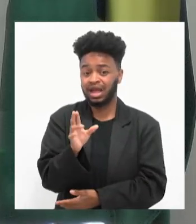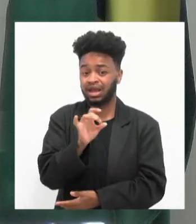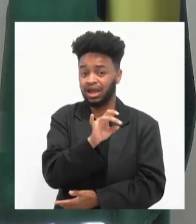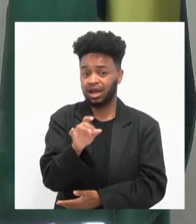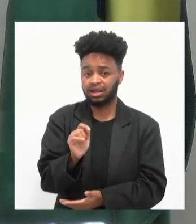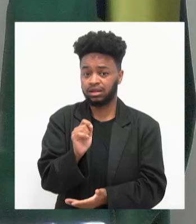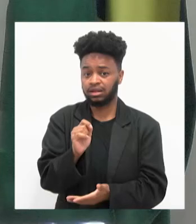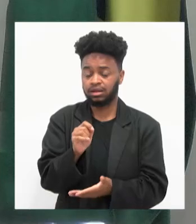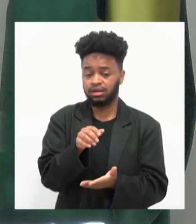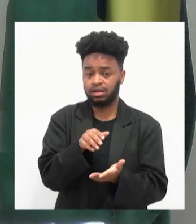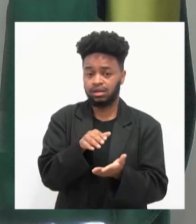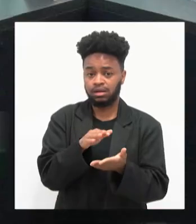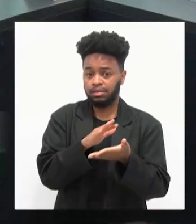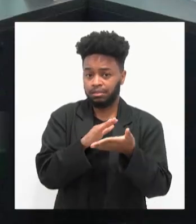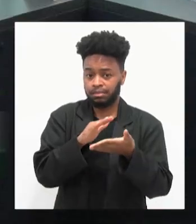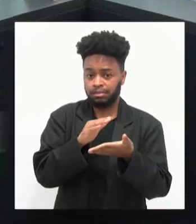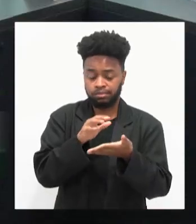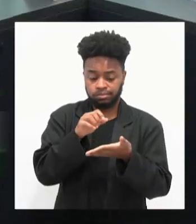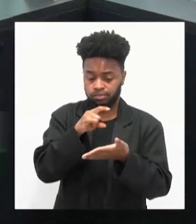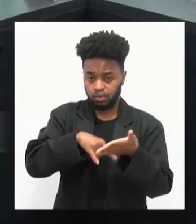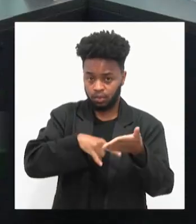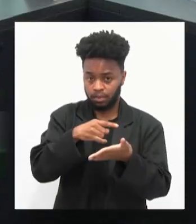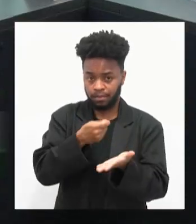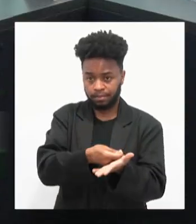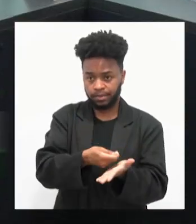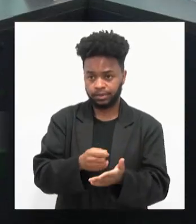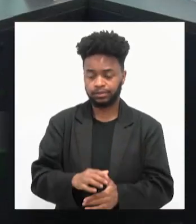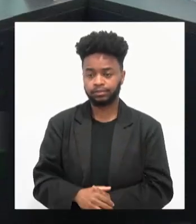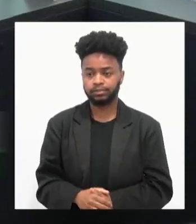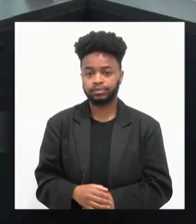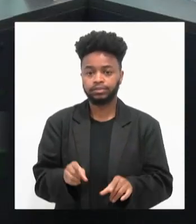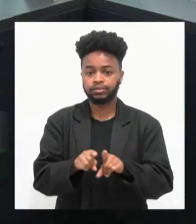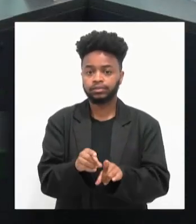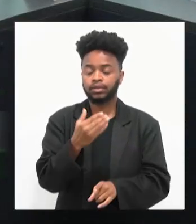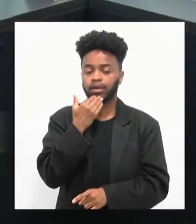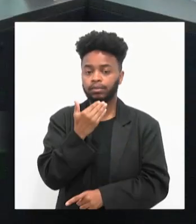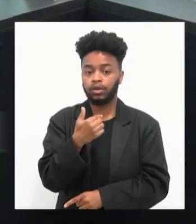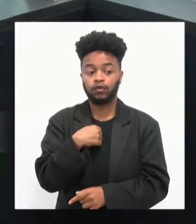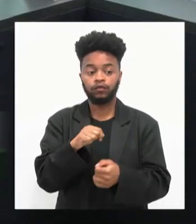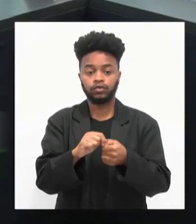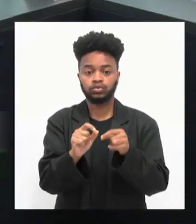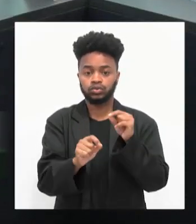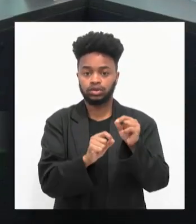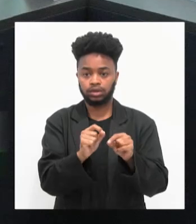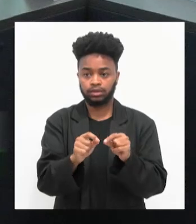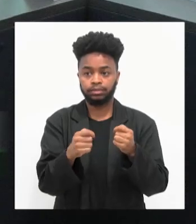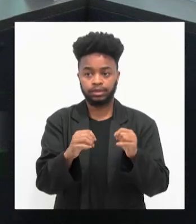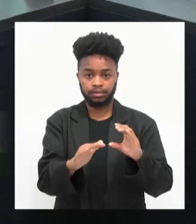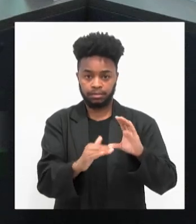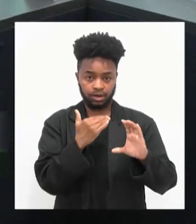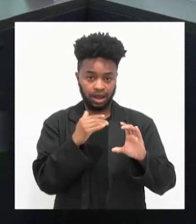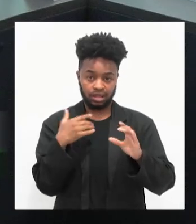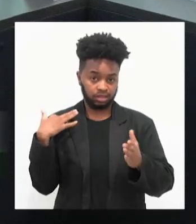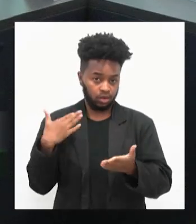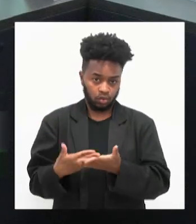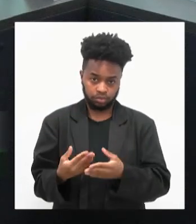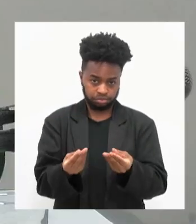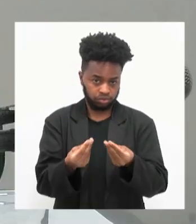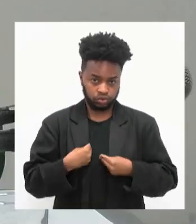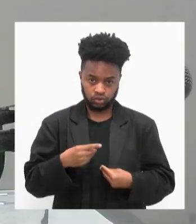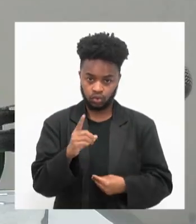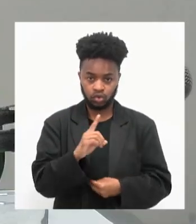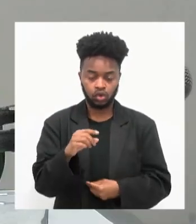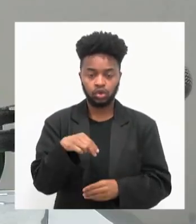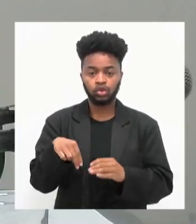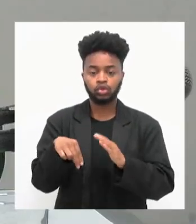deputado Pobel, e não tem... Um dos pedidos que eu fiz ali na hora é que ele nos encaminhasse, e não fizeram isso até agora, né? Nota fiscal. As notas fiscais